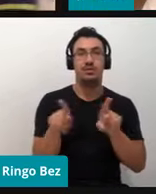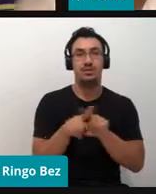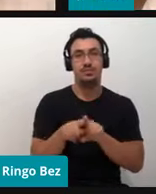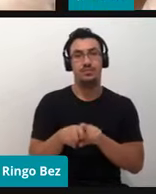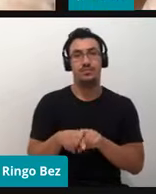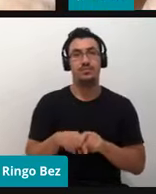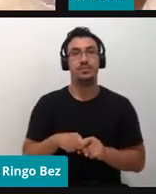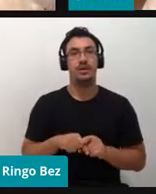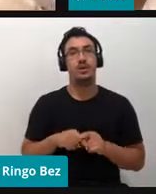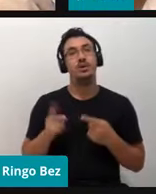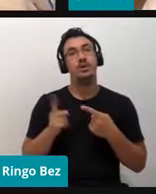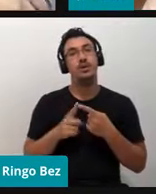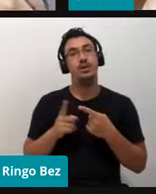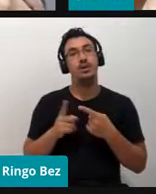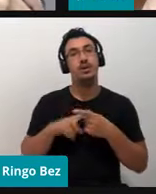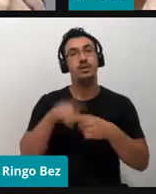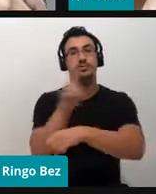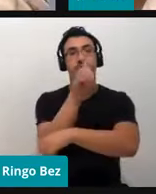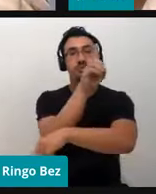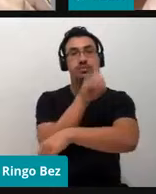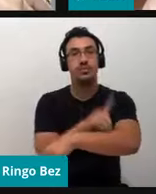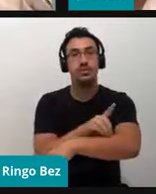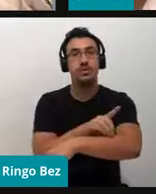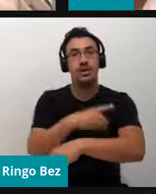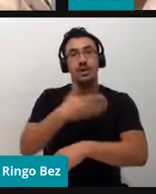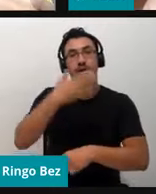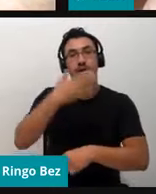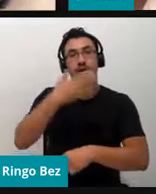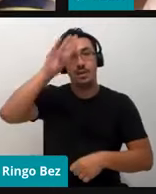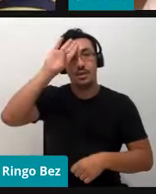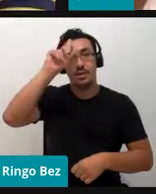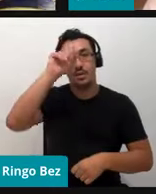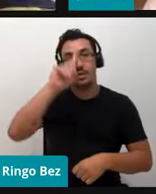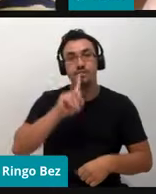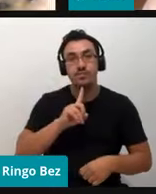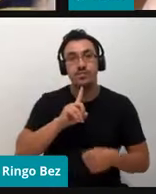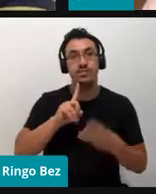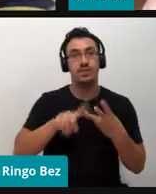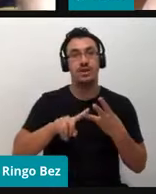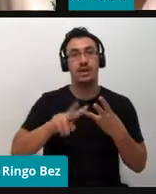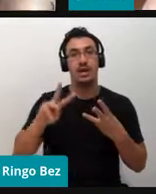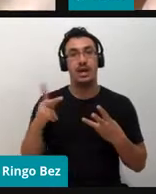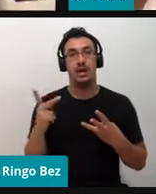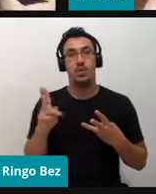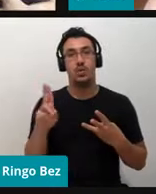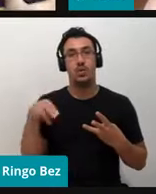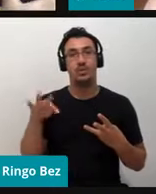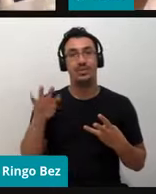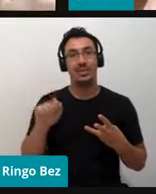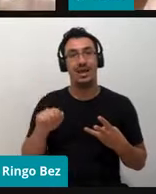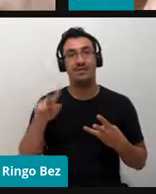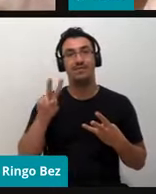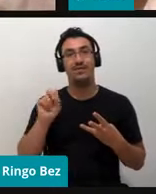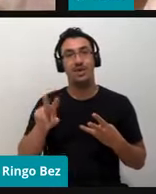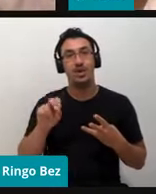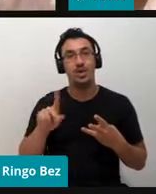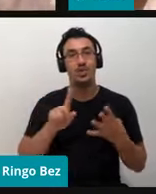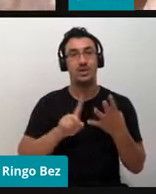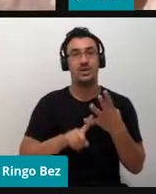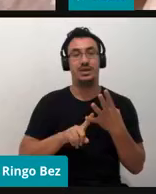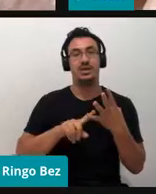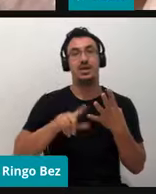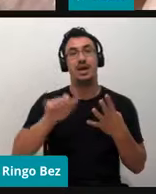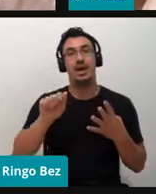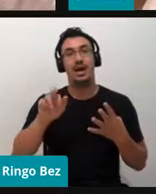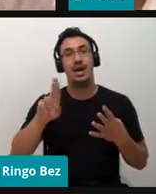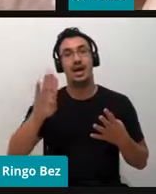Entre elas a própria dengue, né, a febre amarela, a malária, hantavírus, arbovírus em vários tipos de